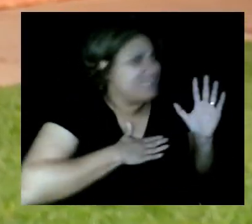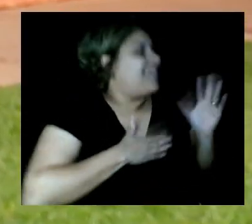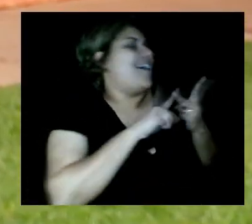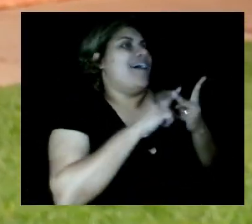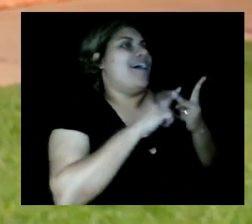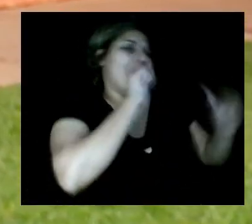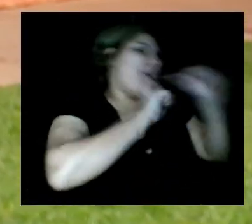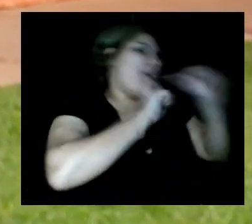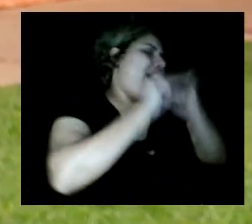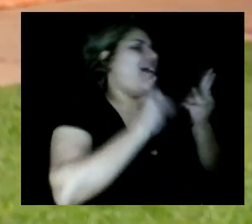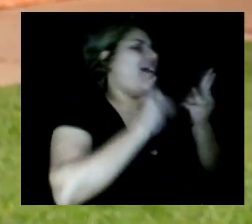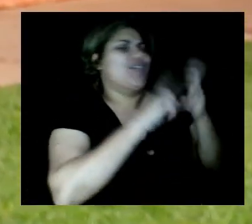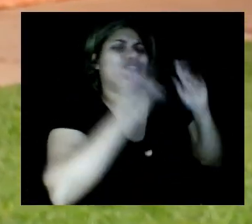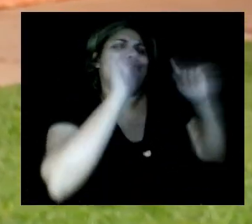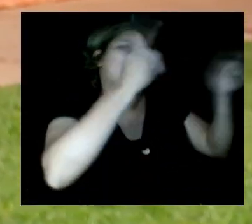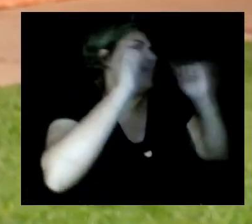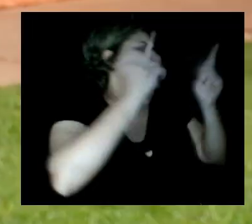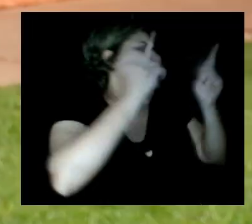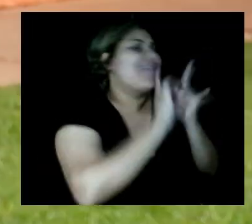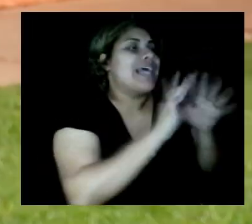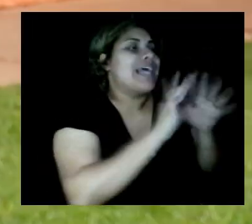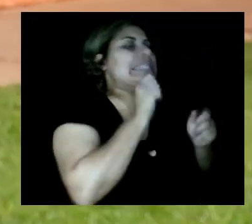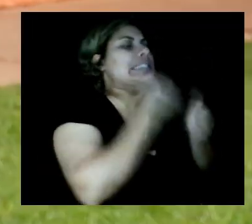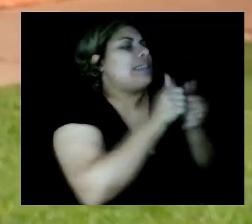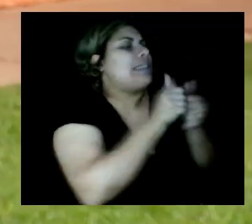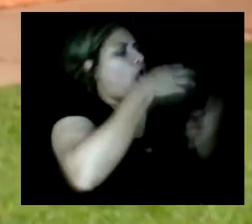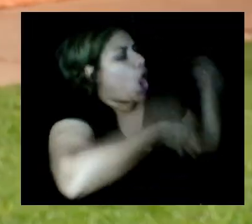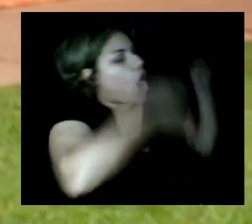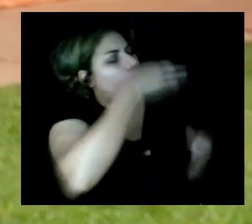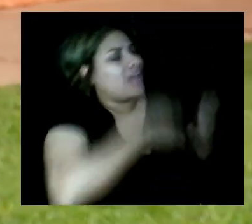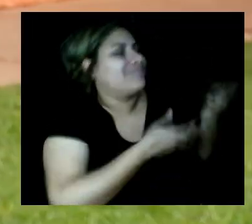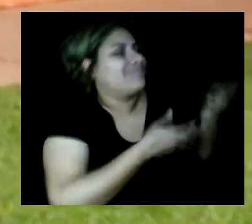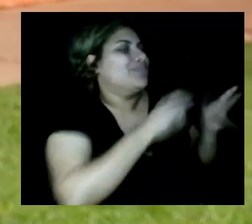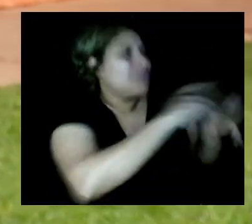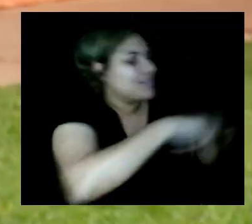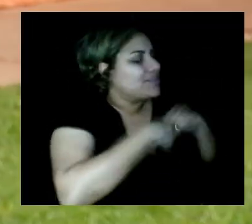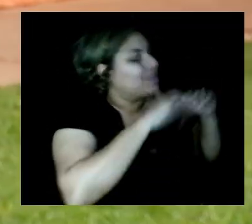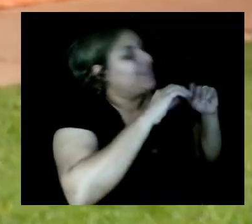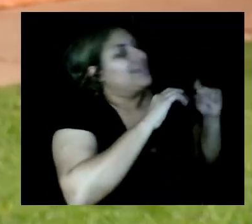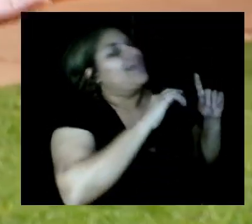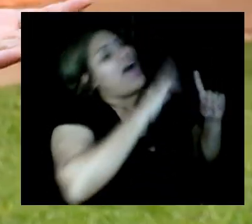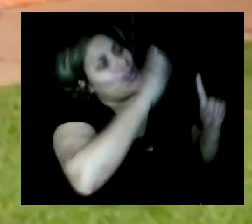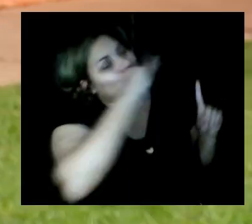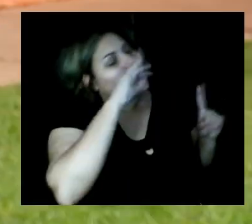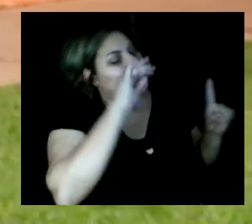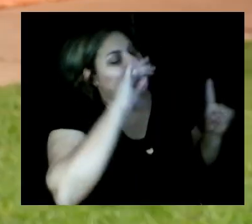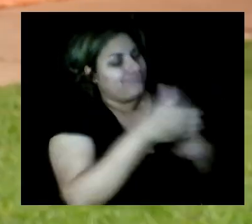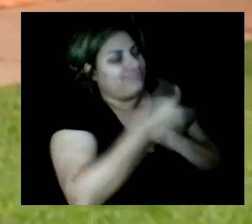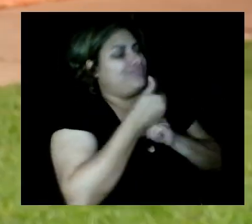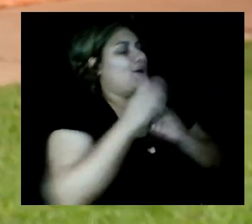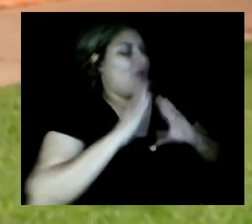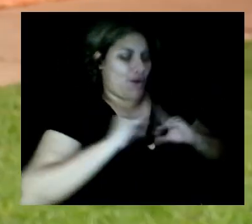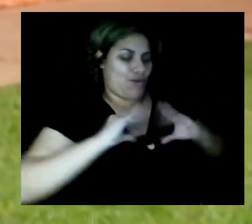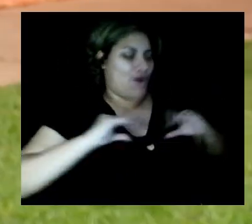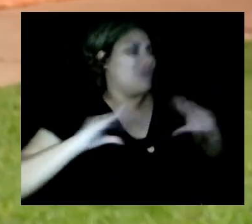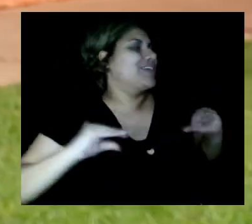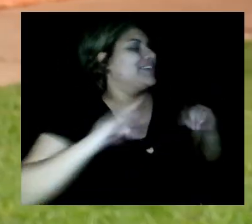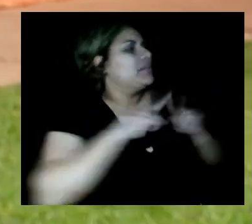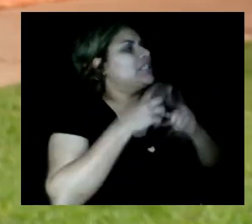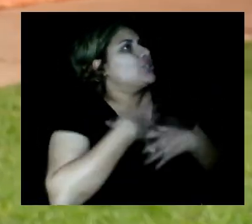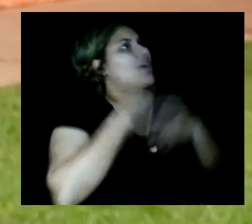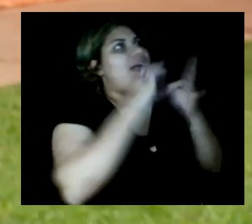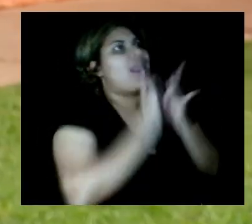também, eles estão no espaço onde eles já são habituados, então eles se sentem também super confortáveis, então elas conseguem ficar mais livres e